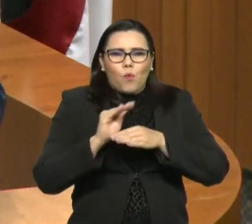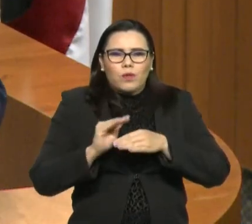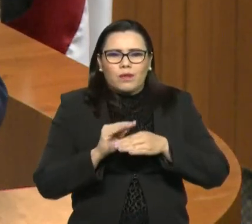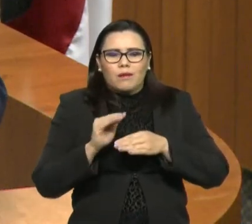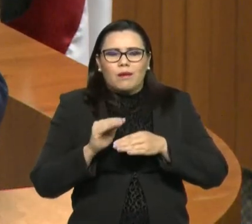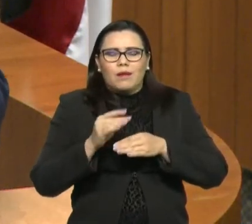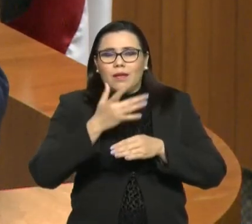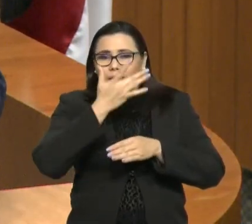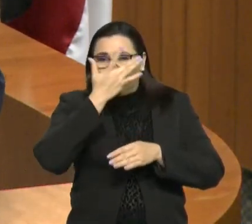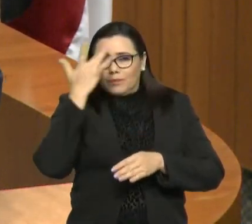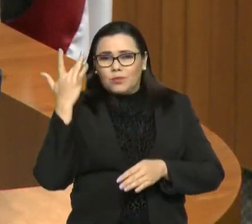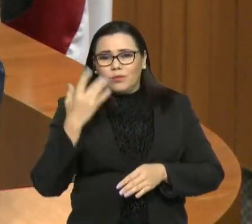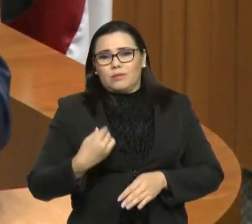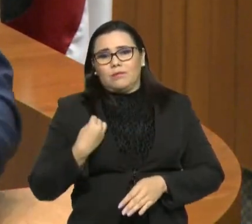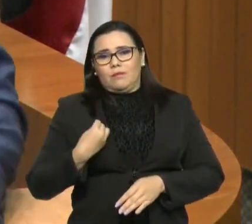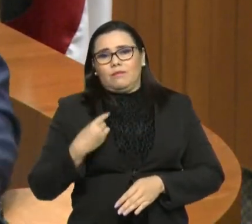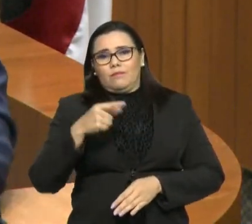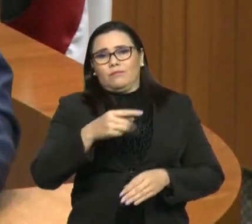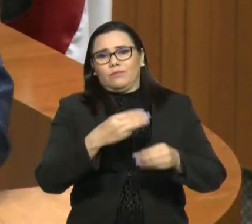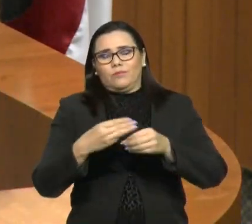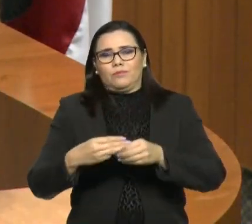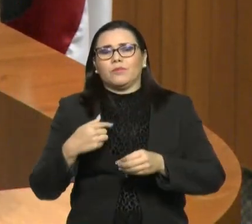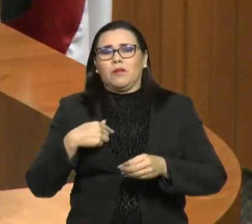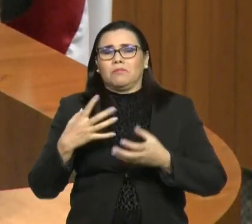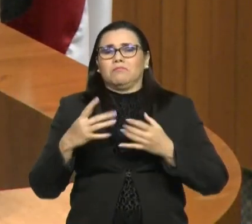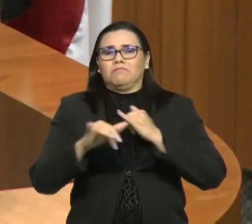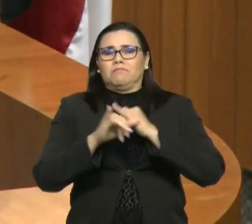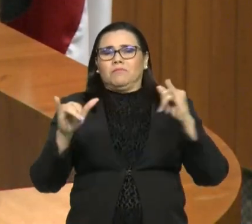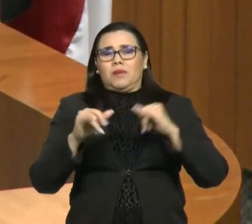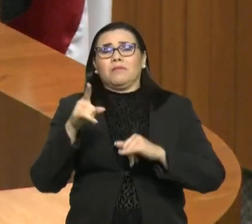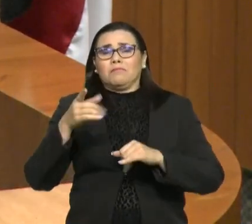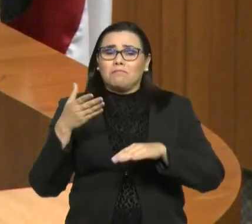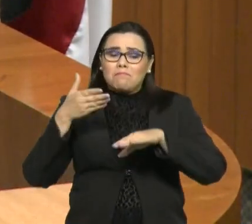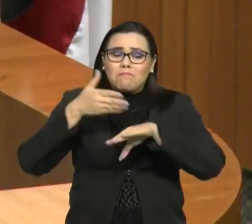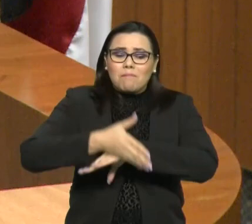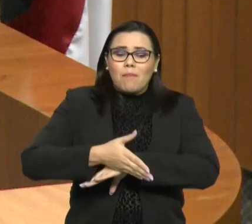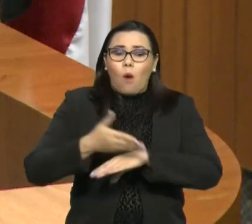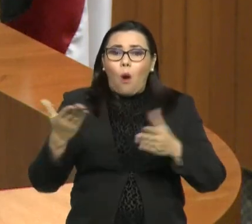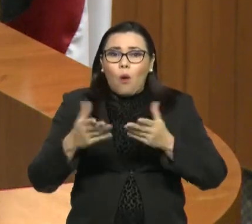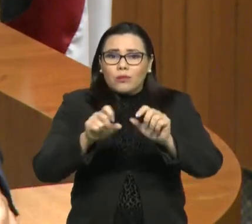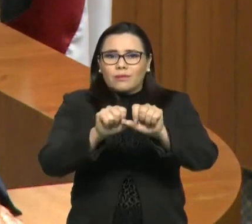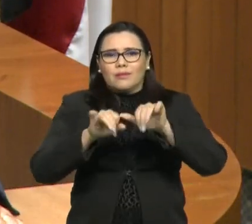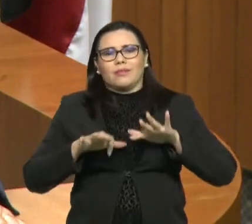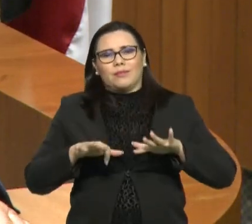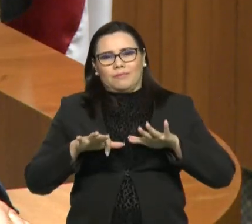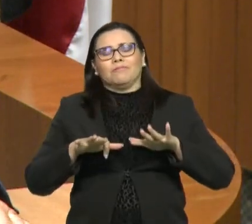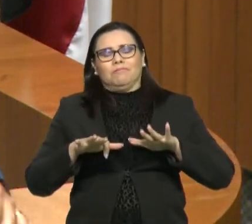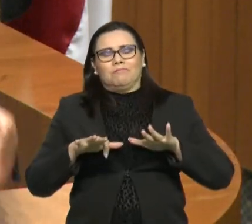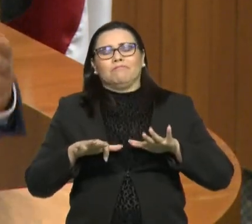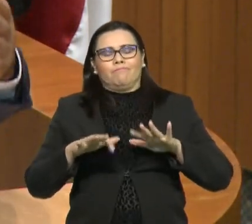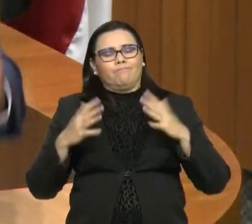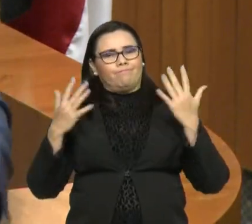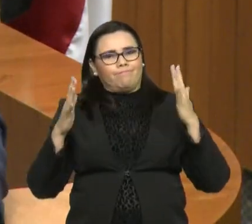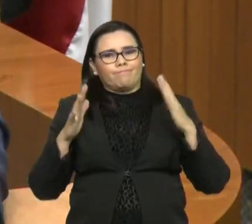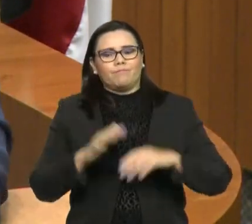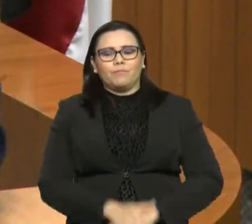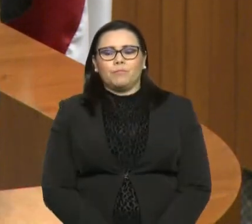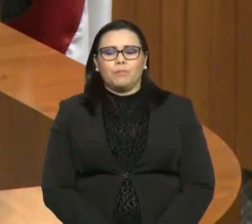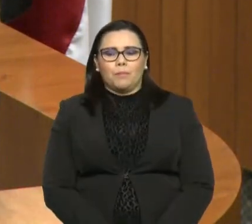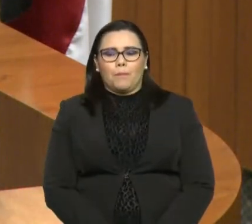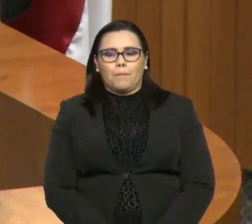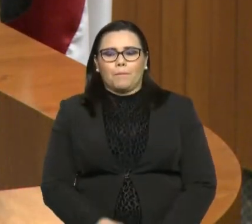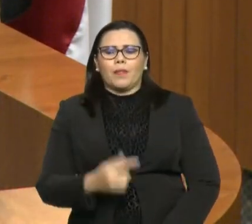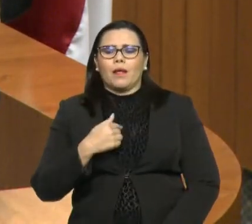dos munícipes. Faça aqui esse registro. Eu quero tratar de um tema, senhores, senhoras deputados, e pedir o apoio